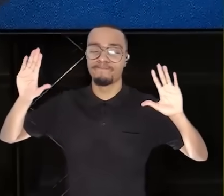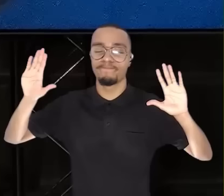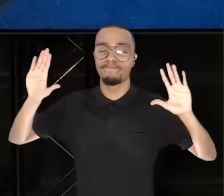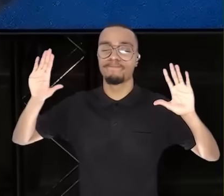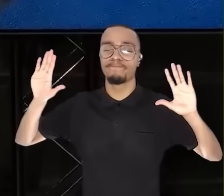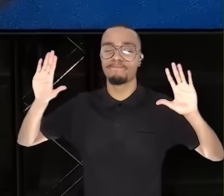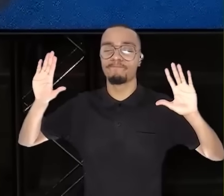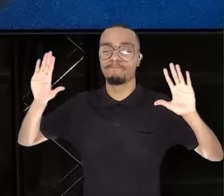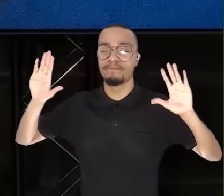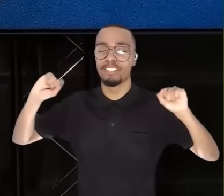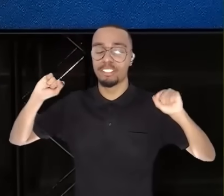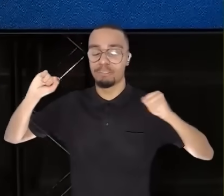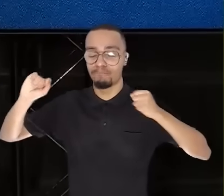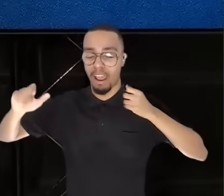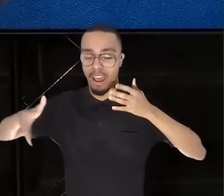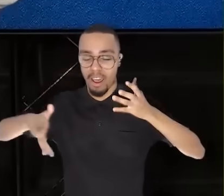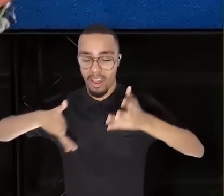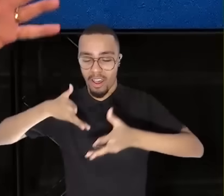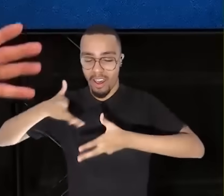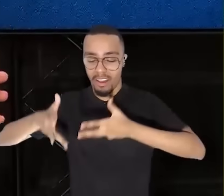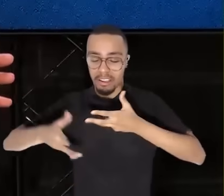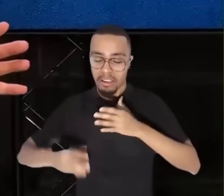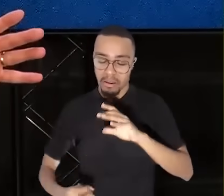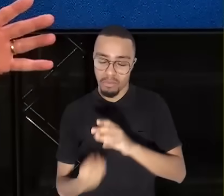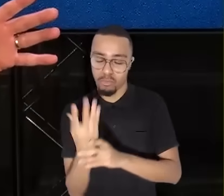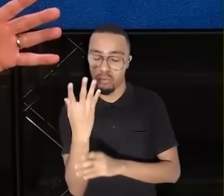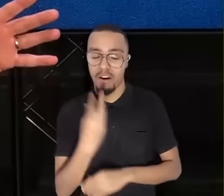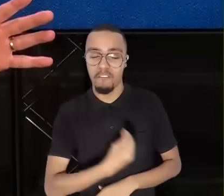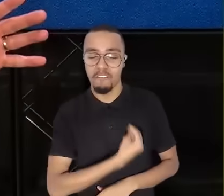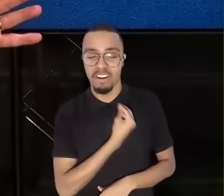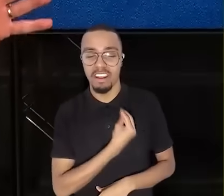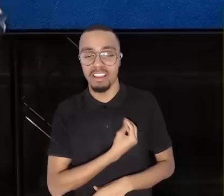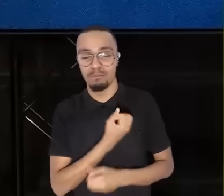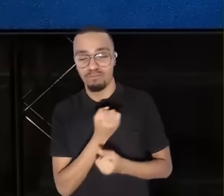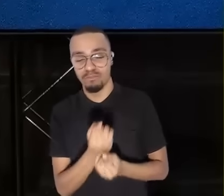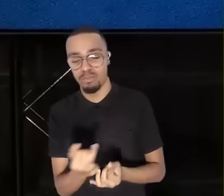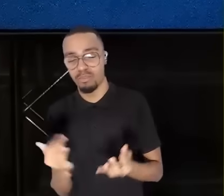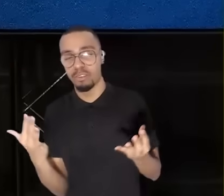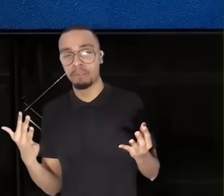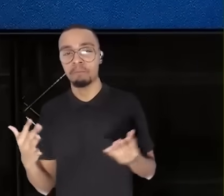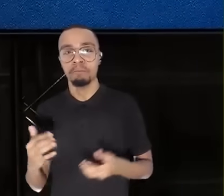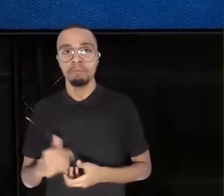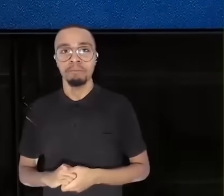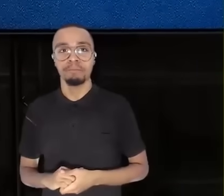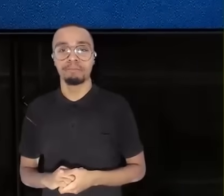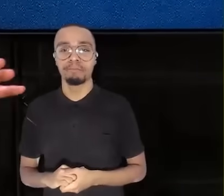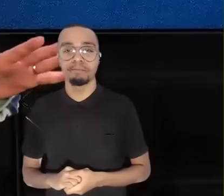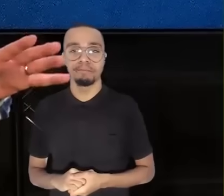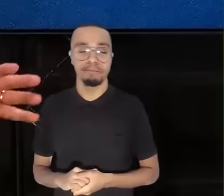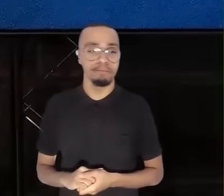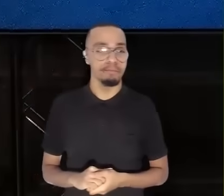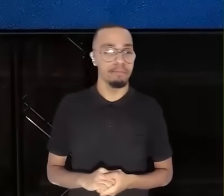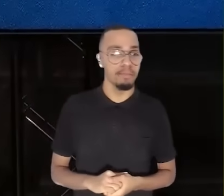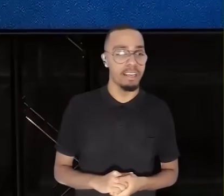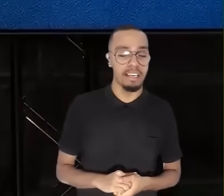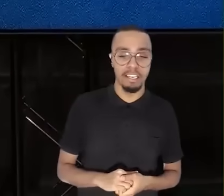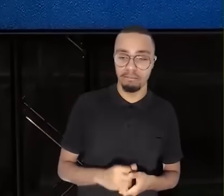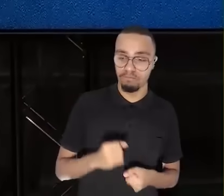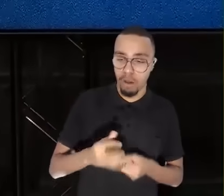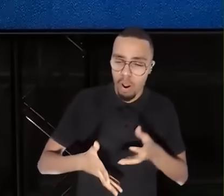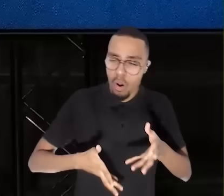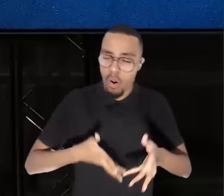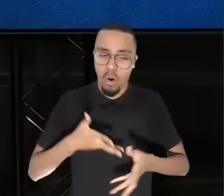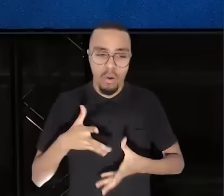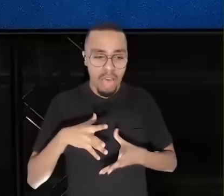Haja vida, haja paz. E não é falar haja e sair chorando, é